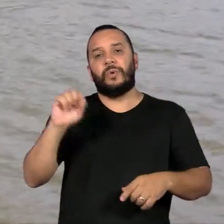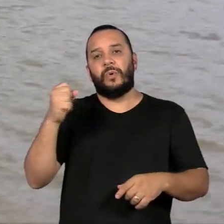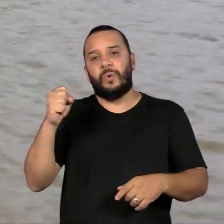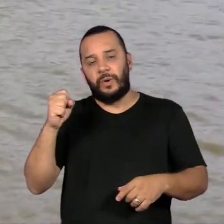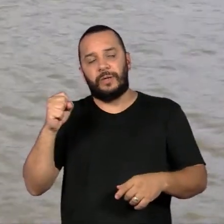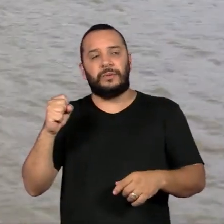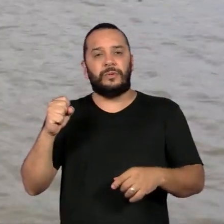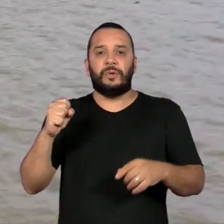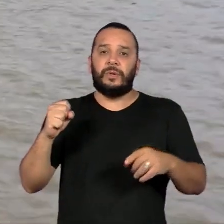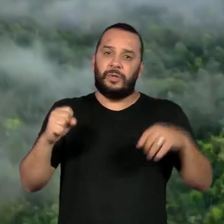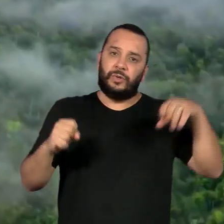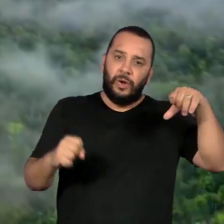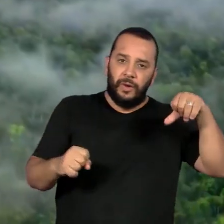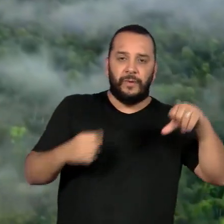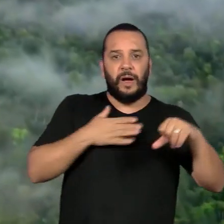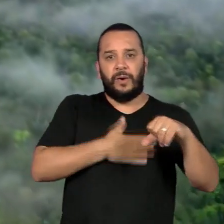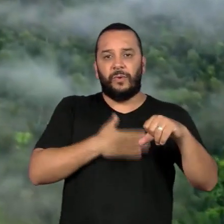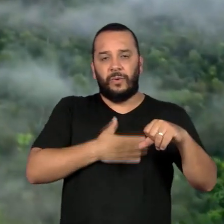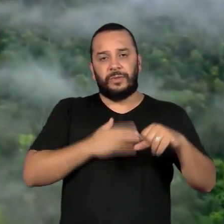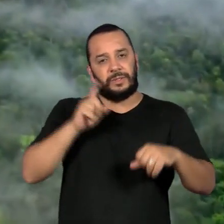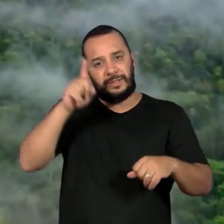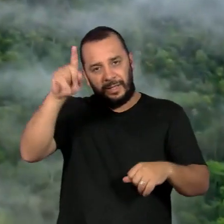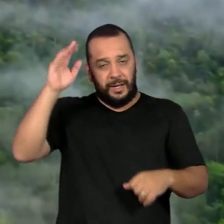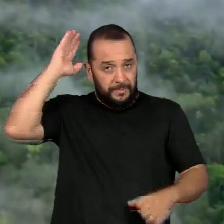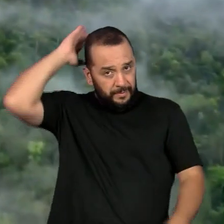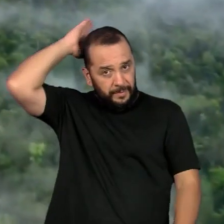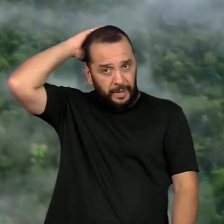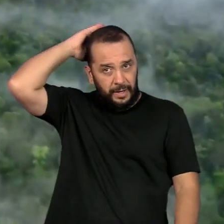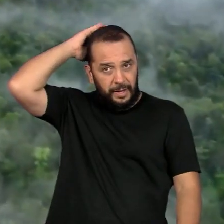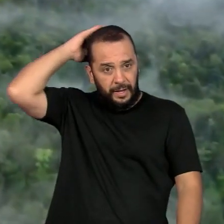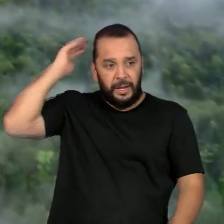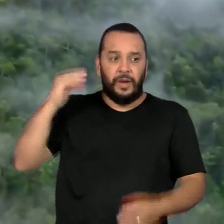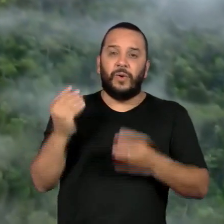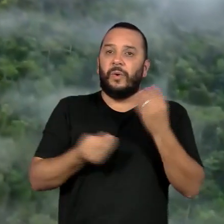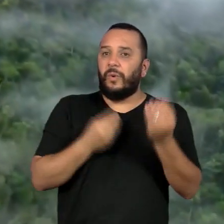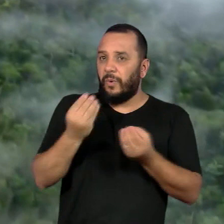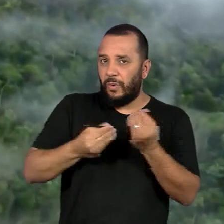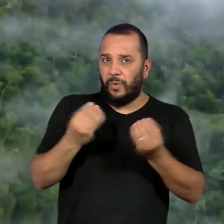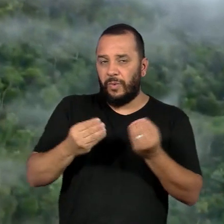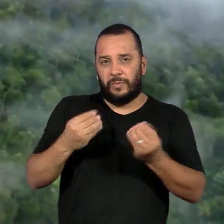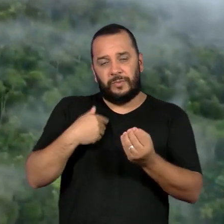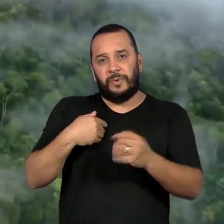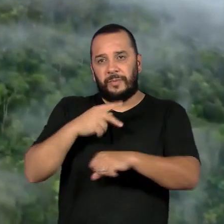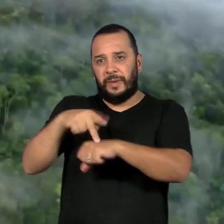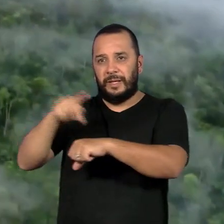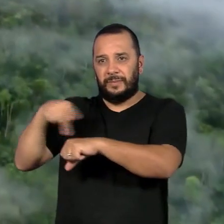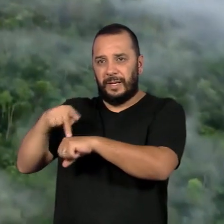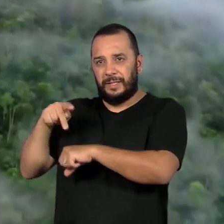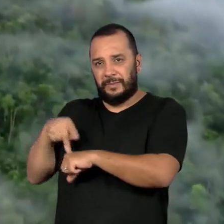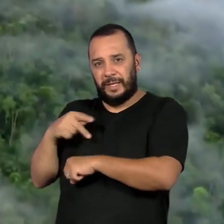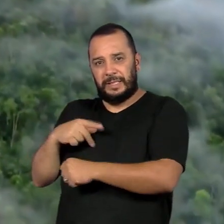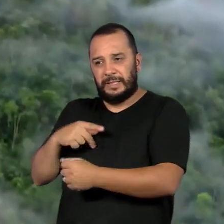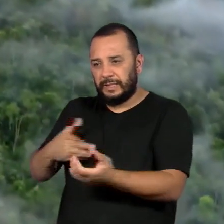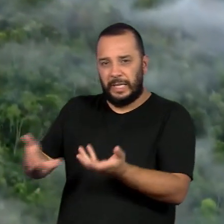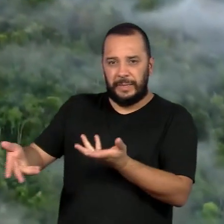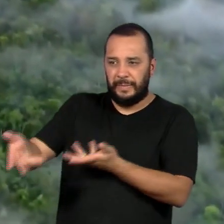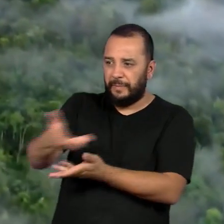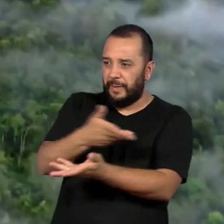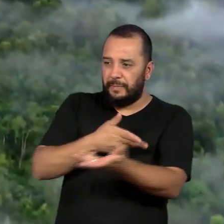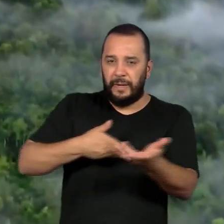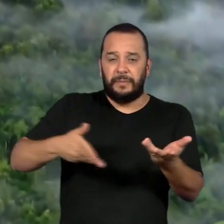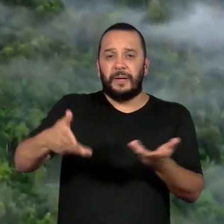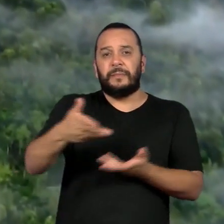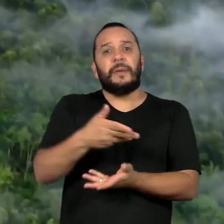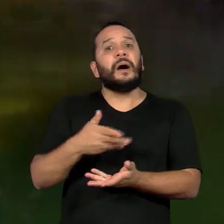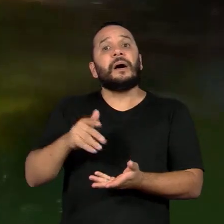é que o encontro dê início a uma nova etapa de cooperação entre as nações que abrigam a maior floresta